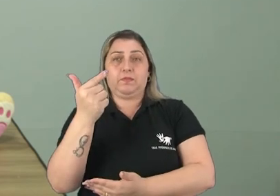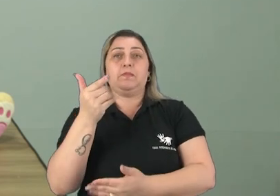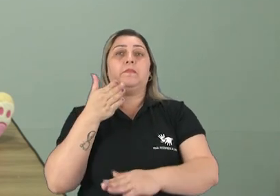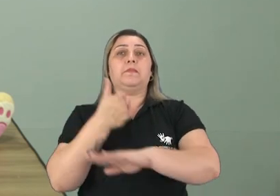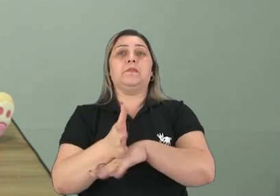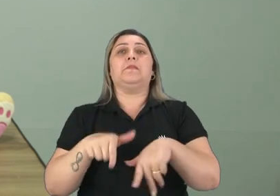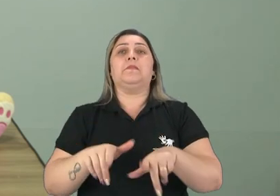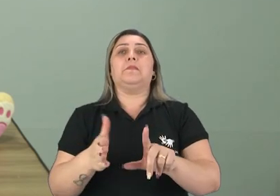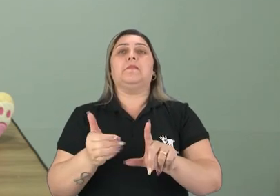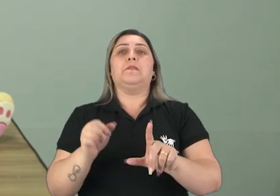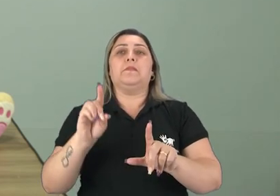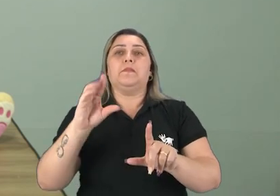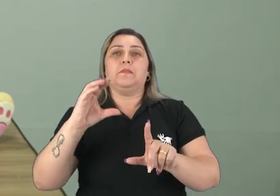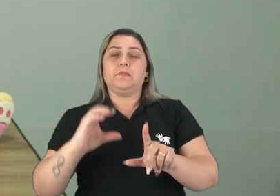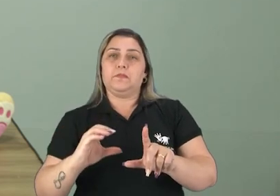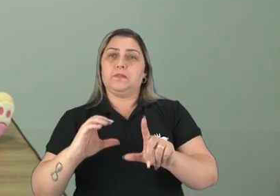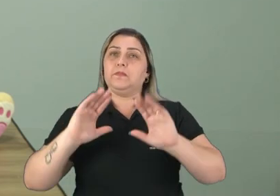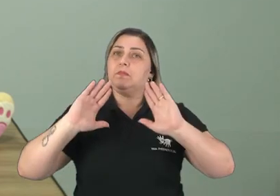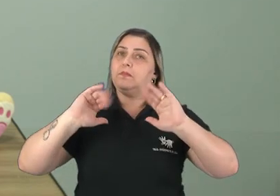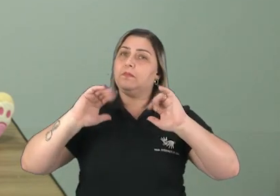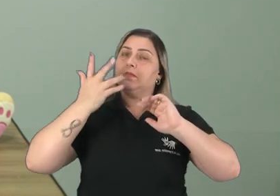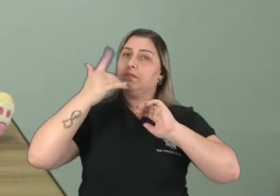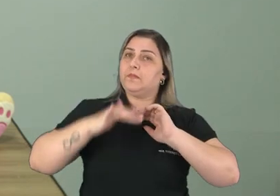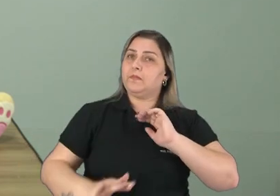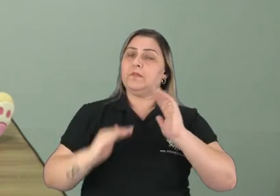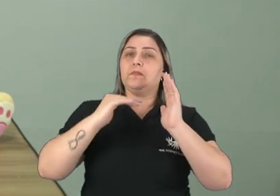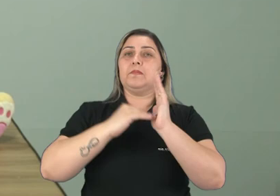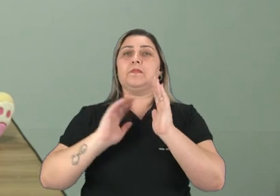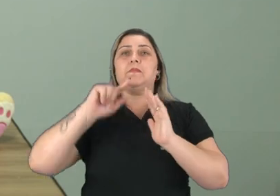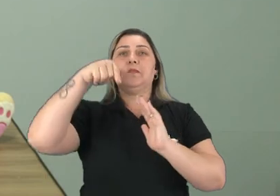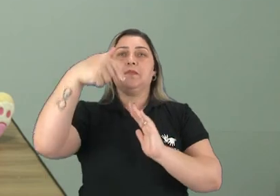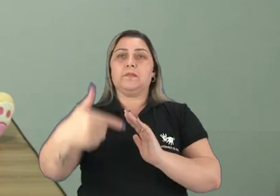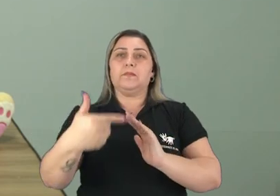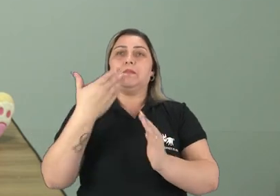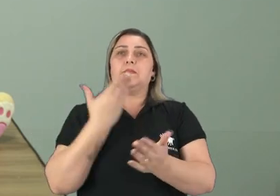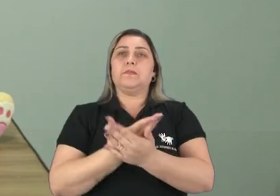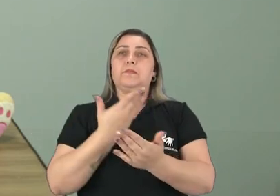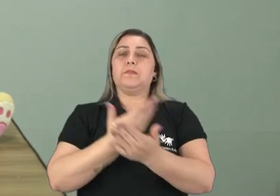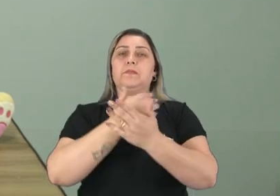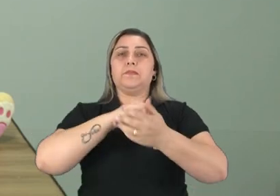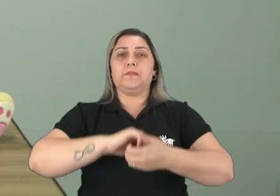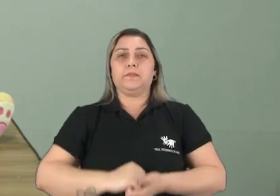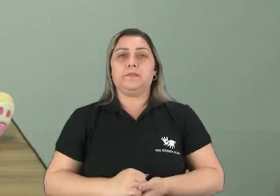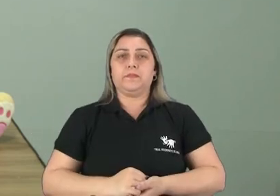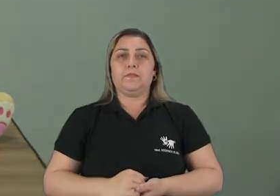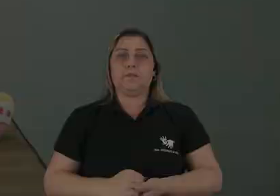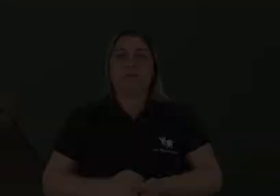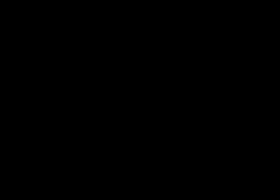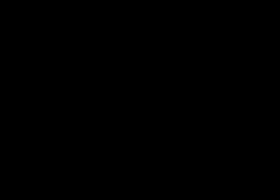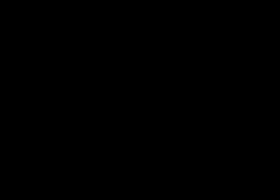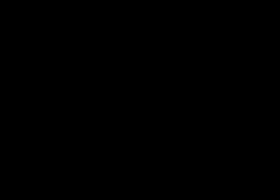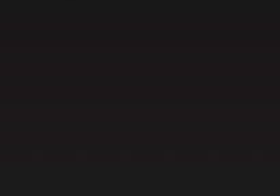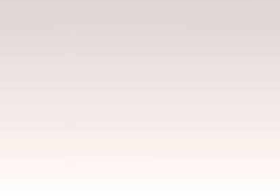aulas, acesse a plataforma Eduque. Tchau, tchau, crianças. Até a nossa próxima aula.